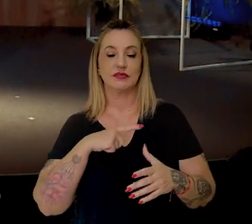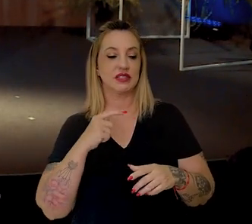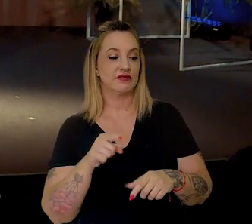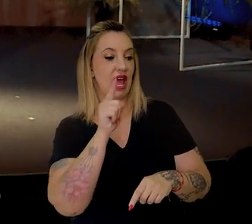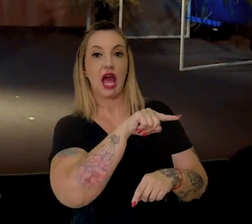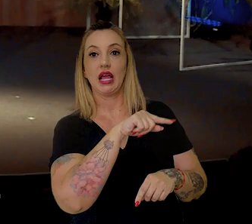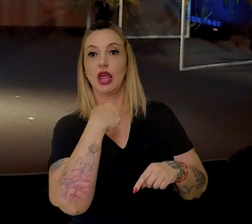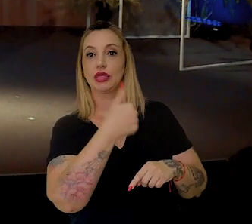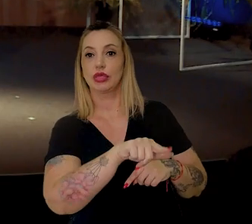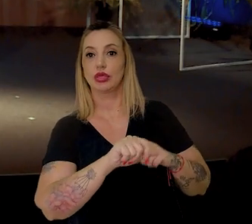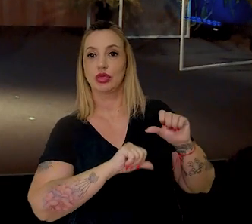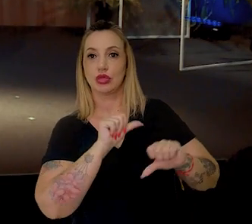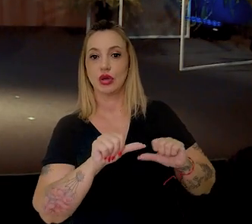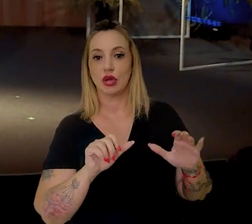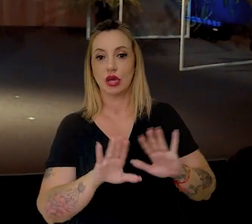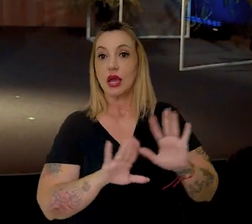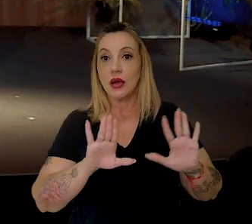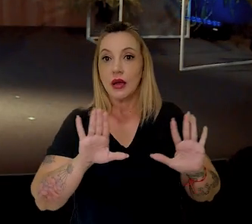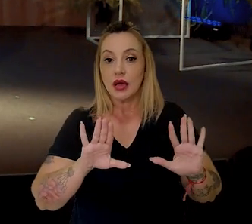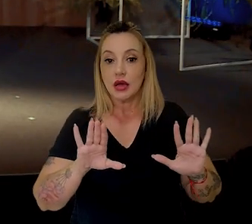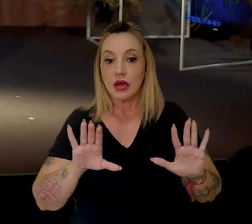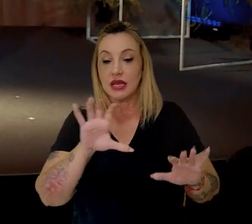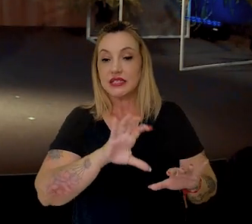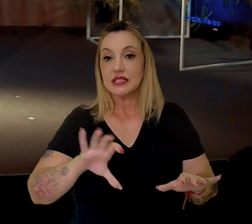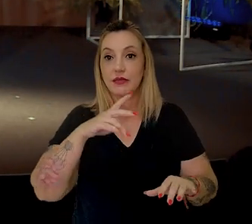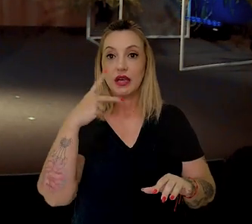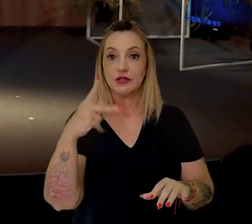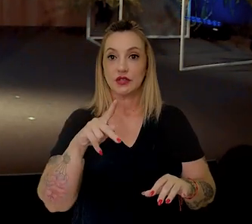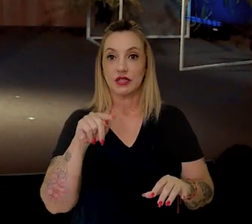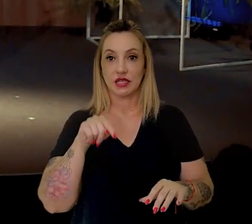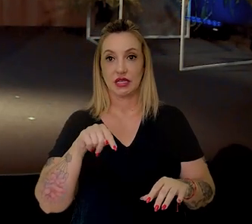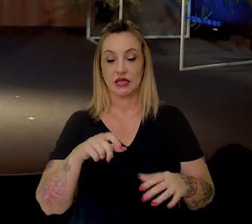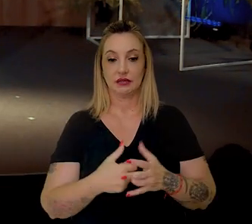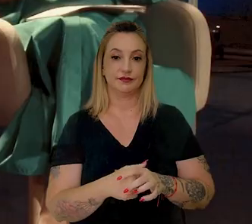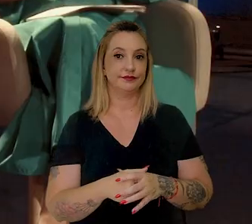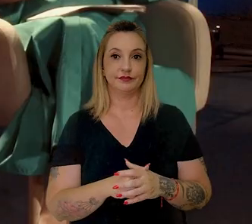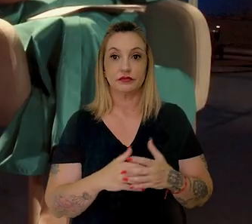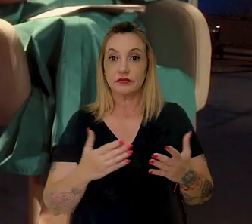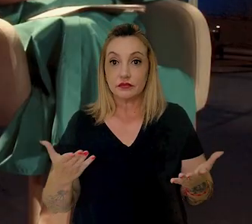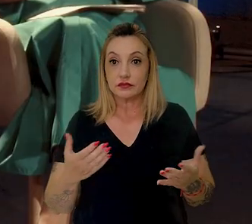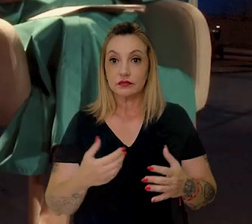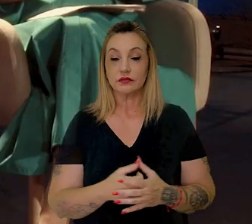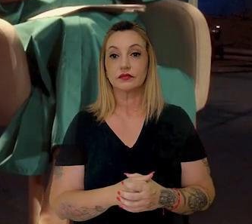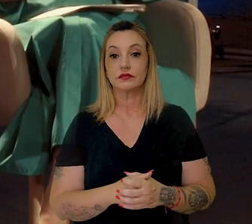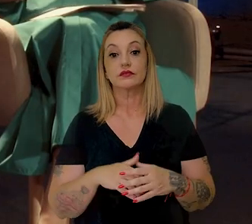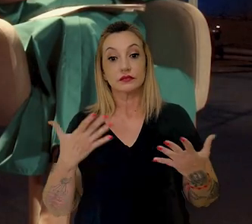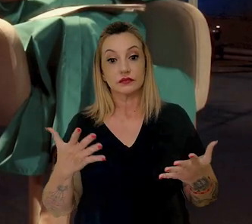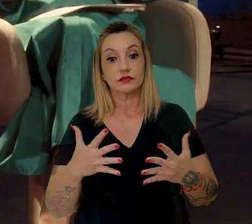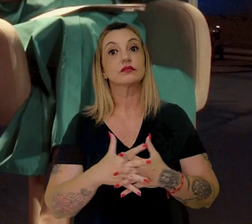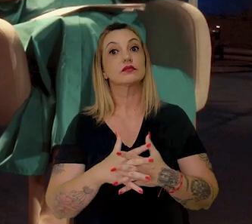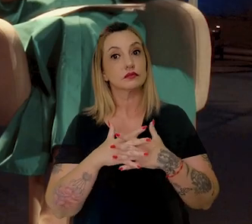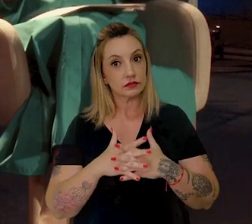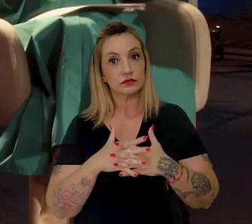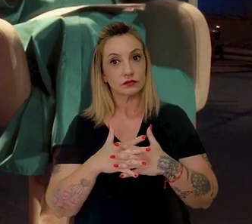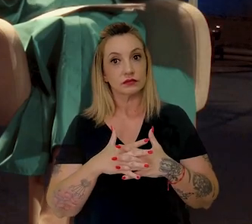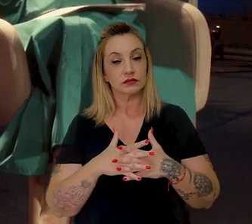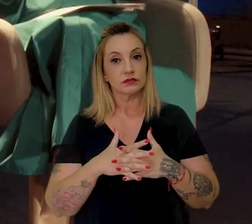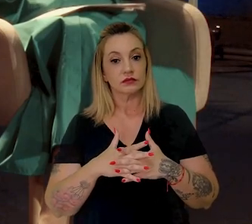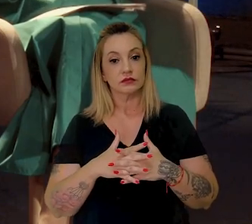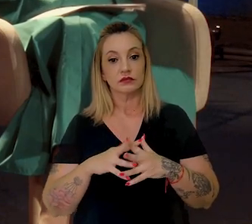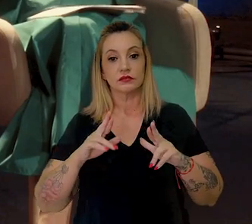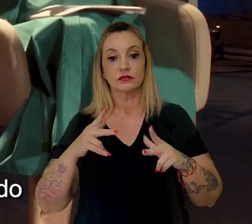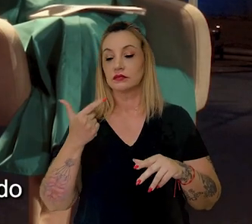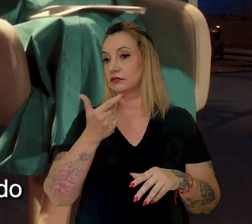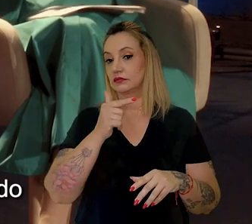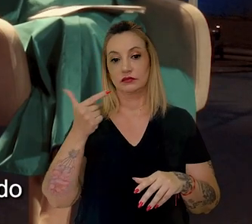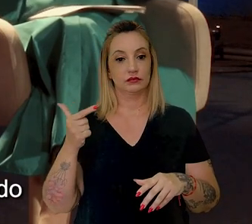fazer aquilo não tem mais espaço para você nesse negócio aqui então é é uma complexidade Não é questão de não